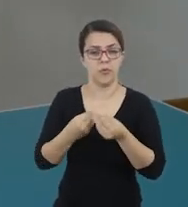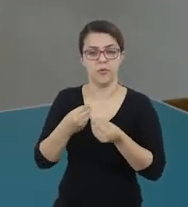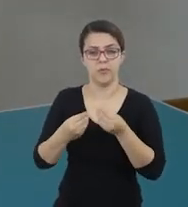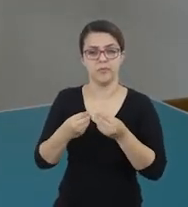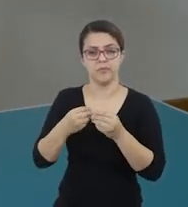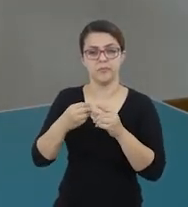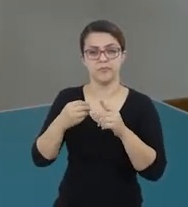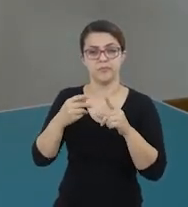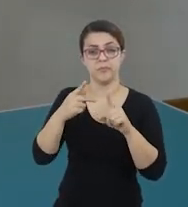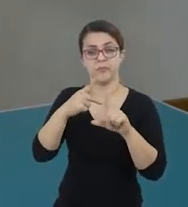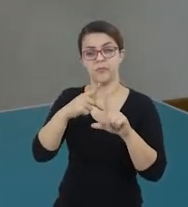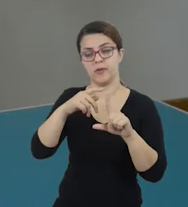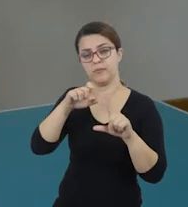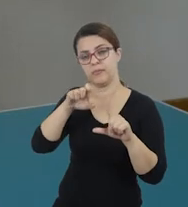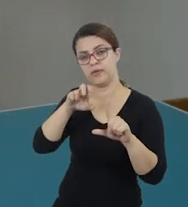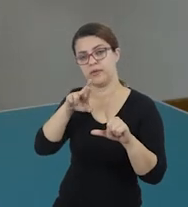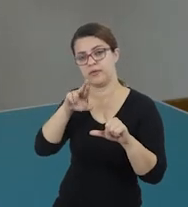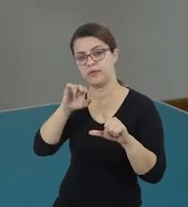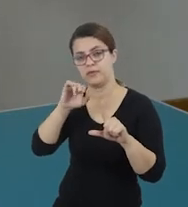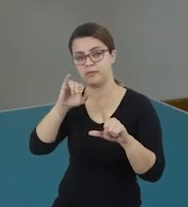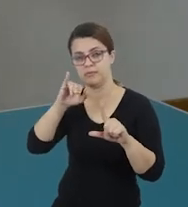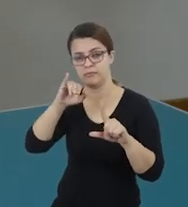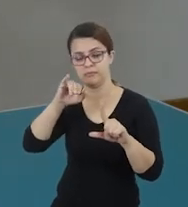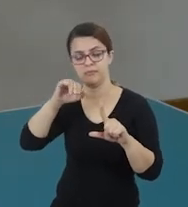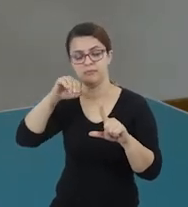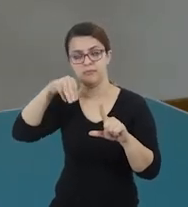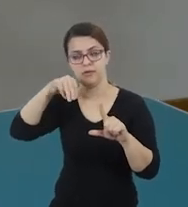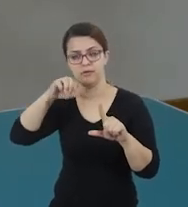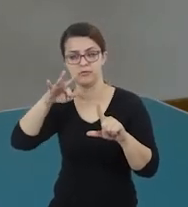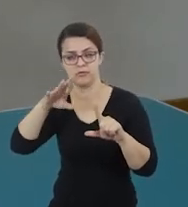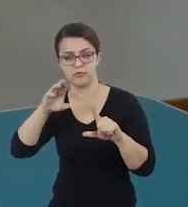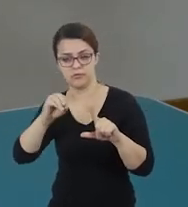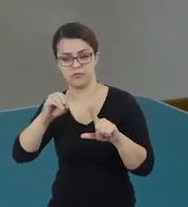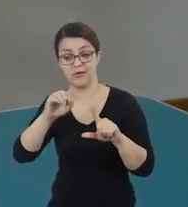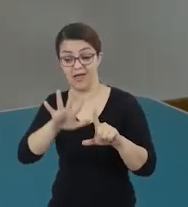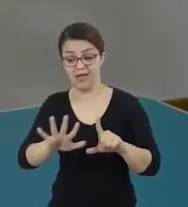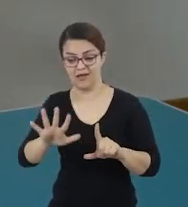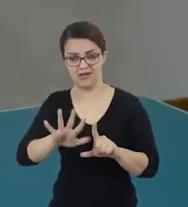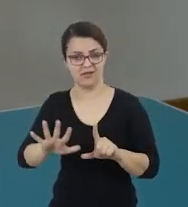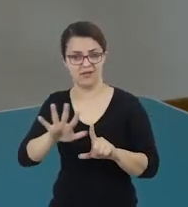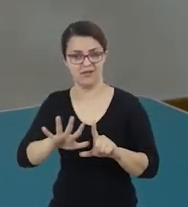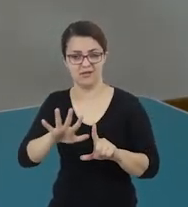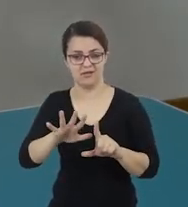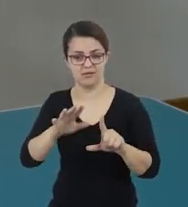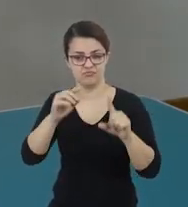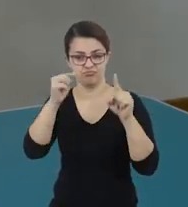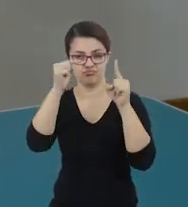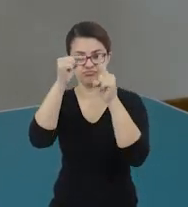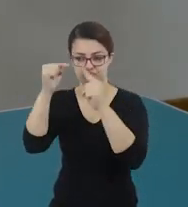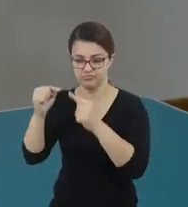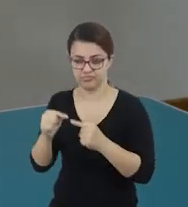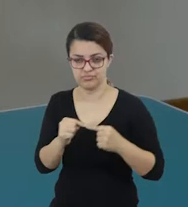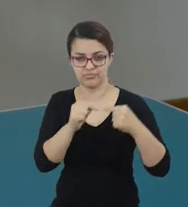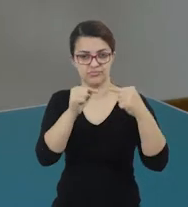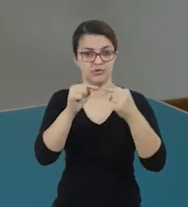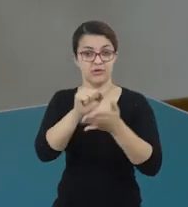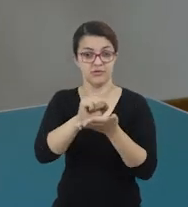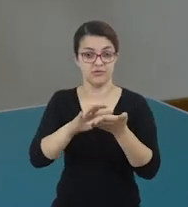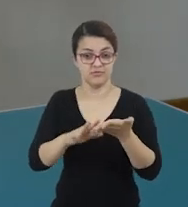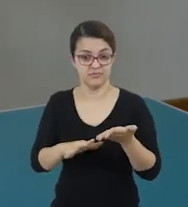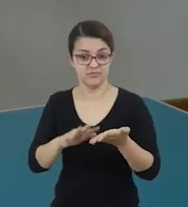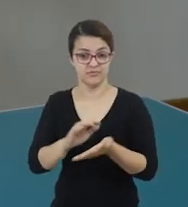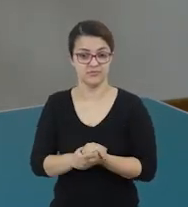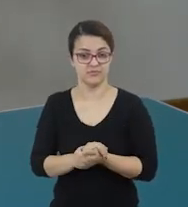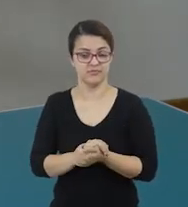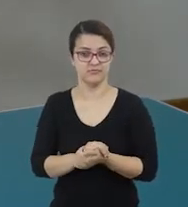cálculo de perímetro e área, ok? Nessa vez, nós vamos fazer lições, todas elas envolvidas a esse tema. As